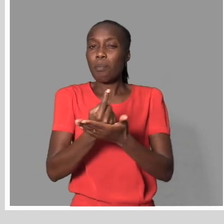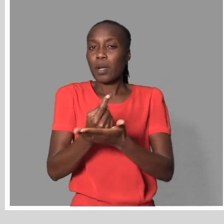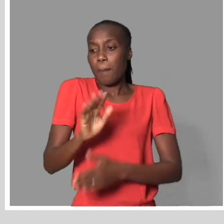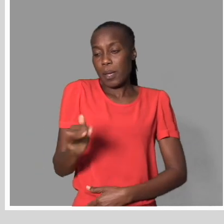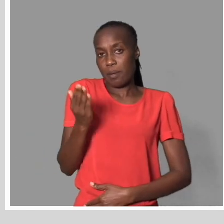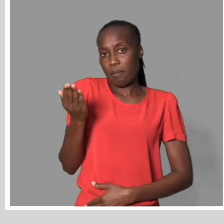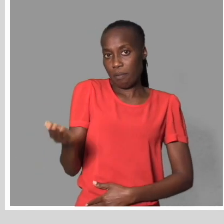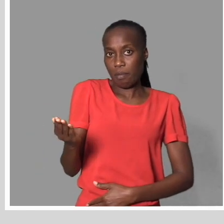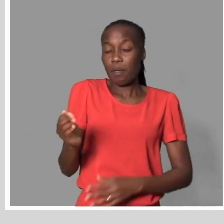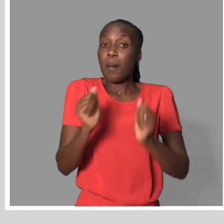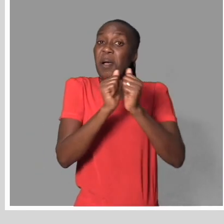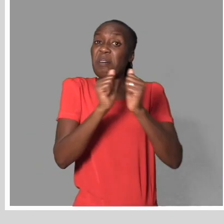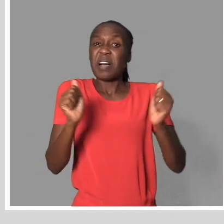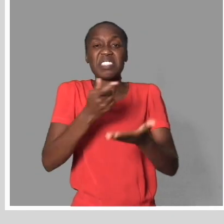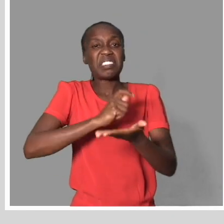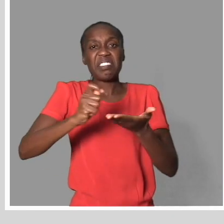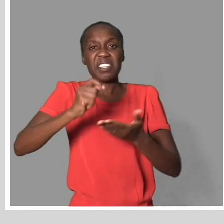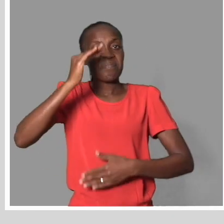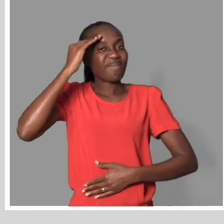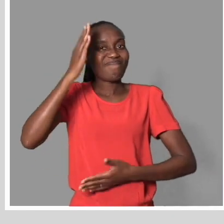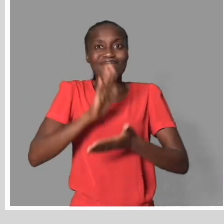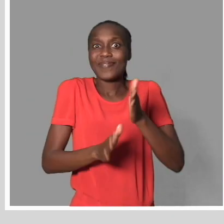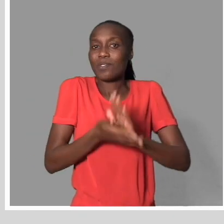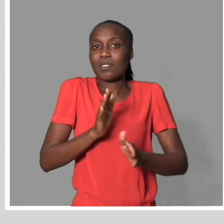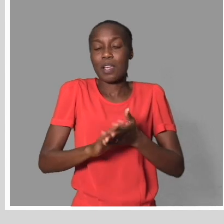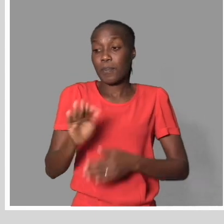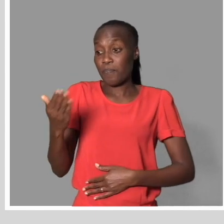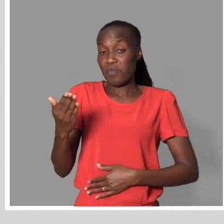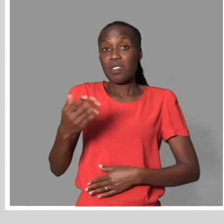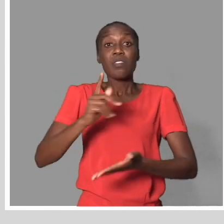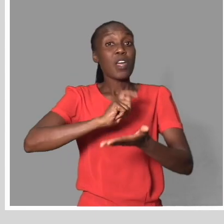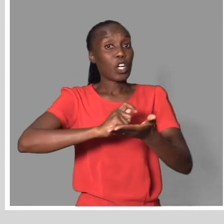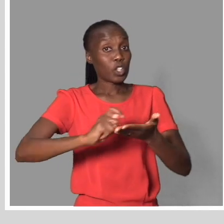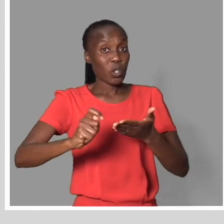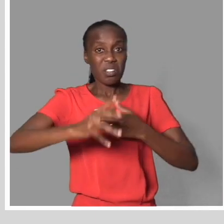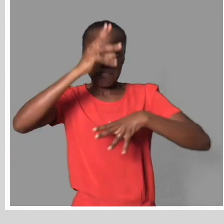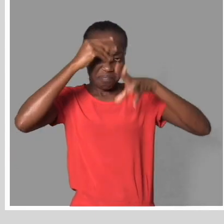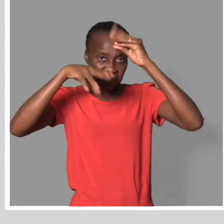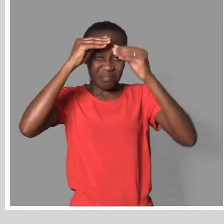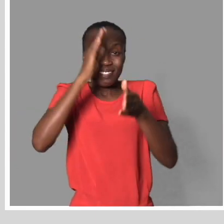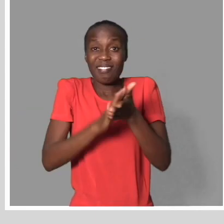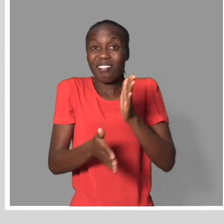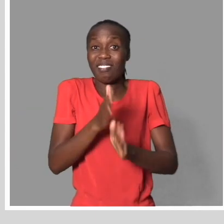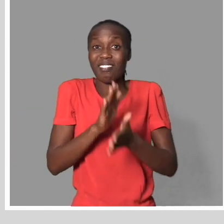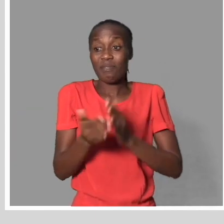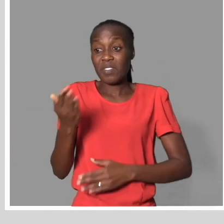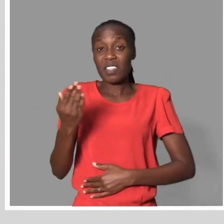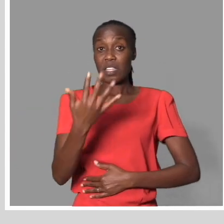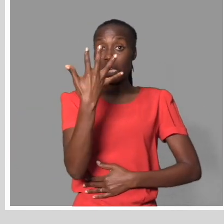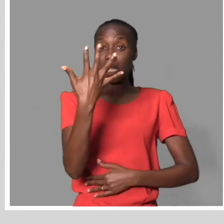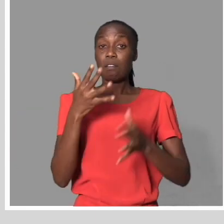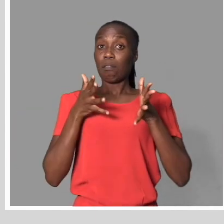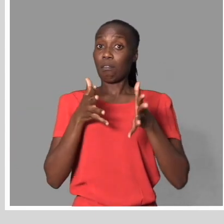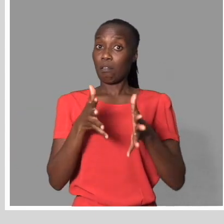escola seria muito útil para ele, mas nem escrever sabe. Na escola, ele não aprende nada.